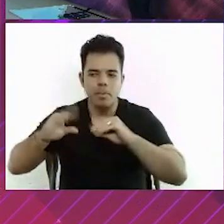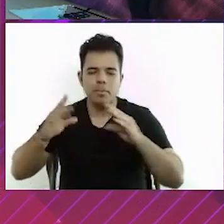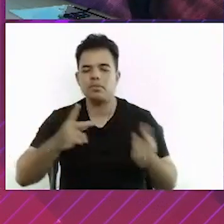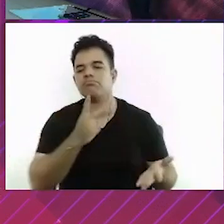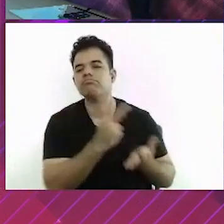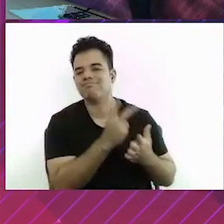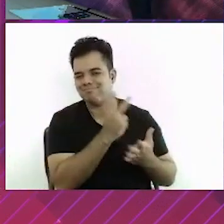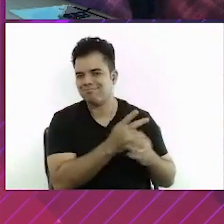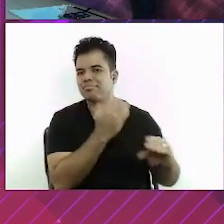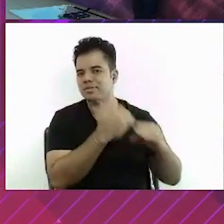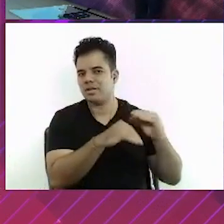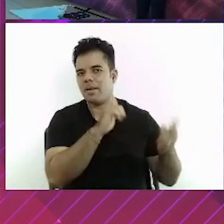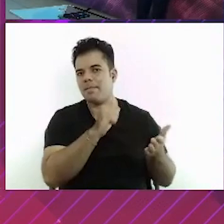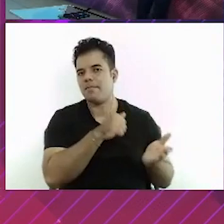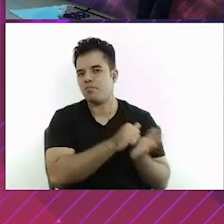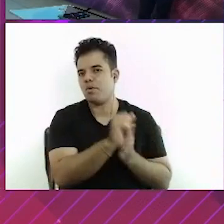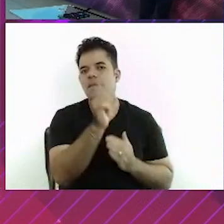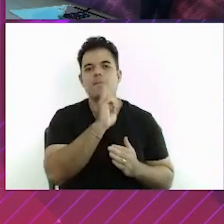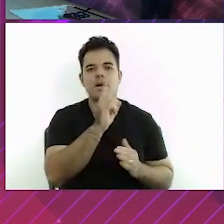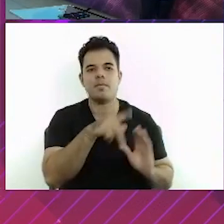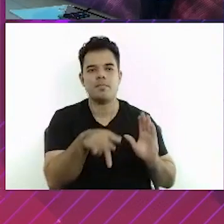feito armazenando os dados no disco.